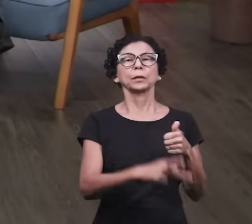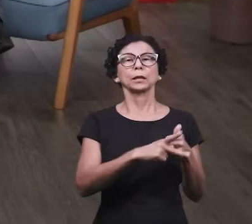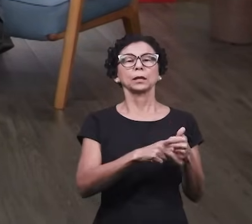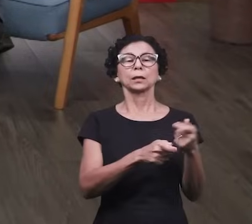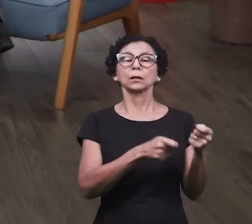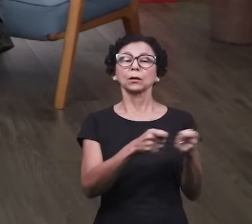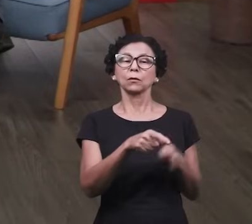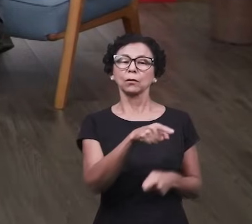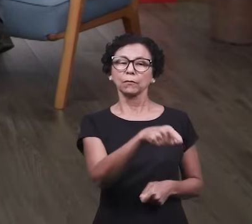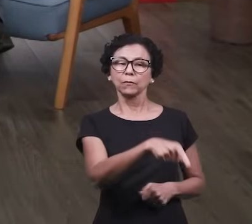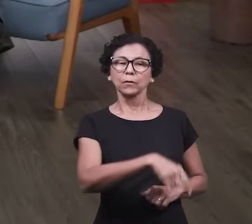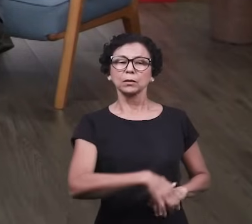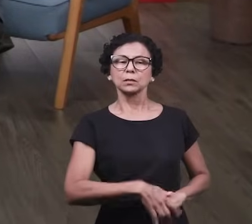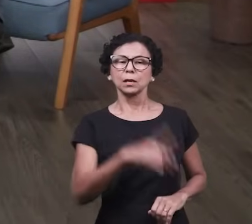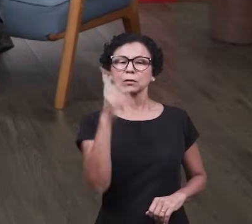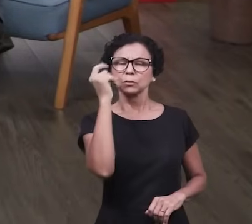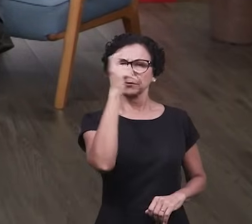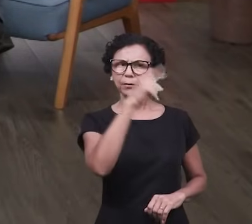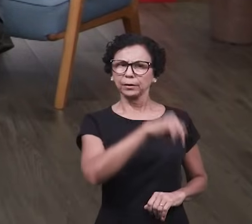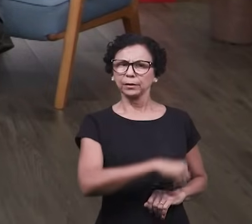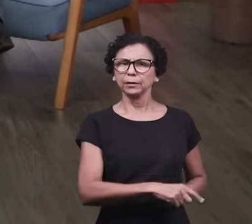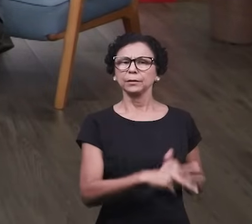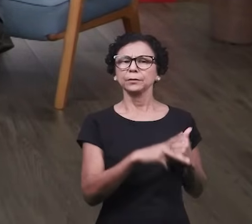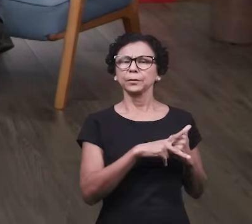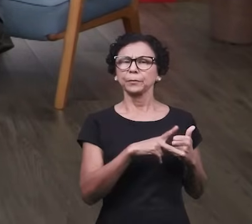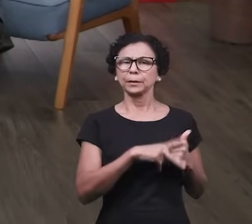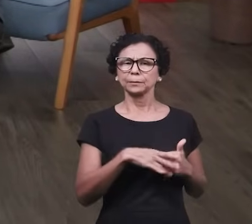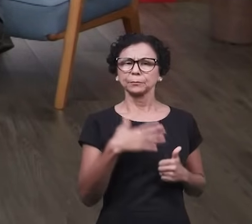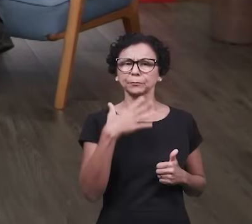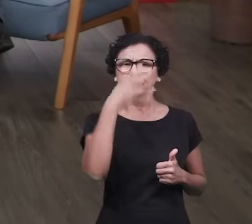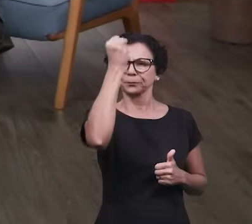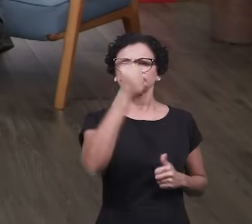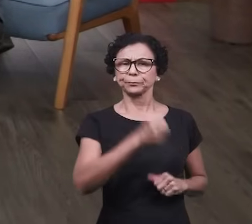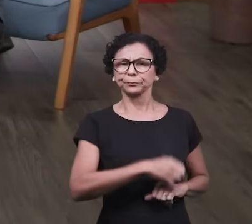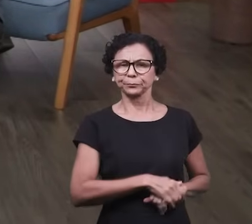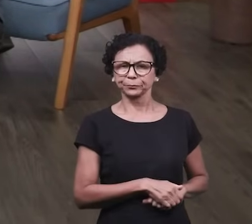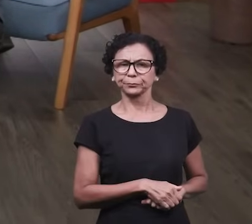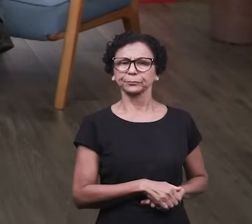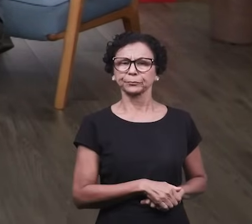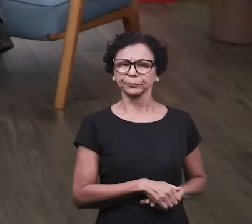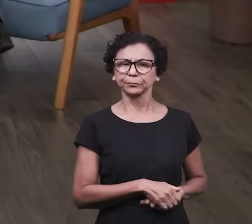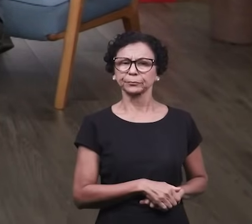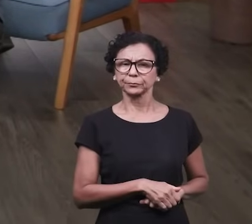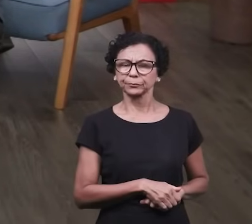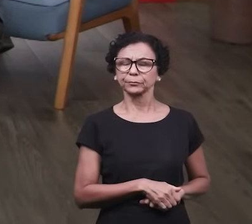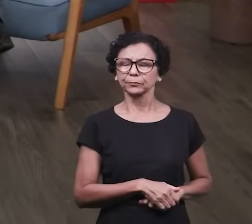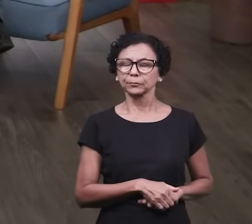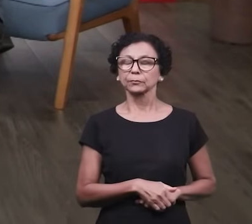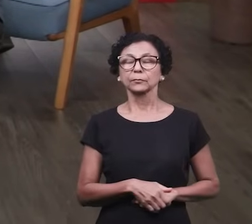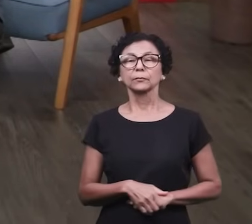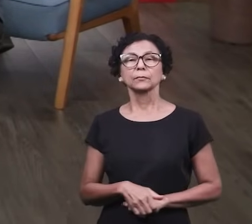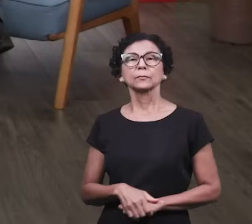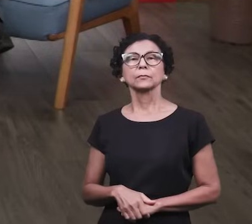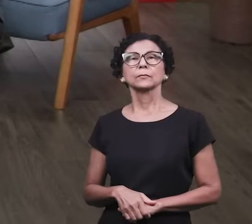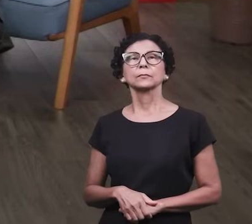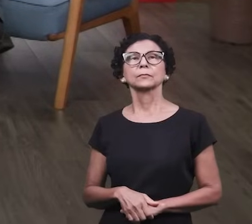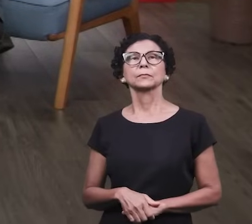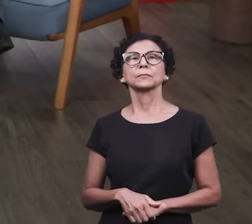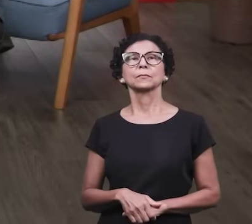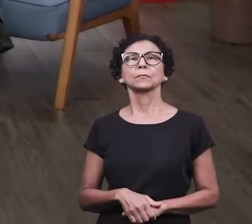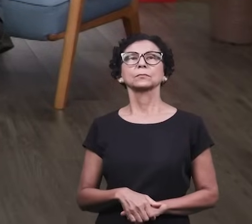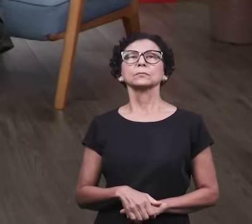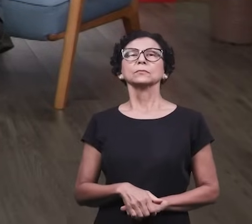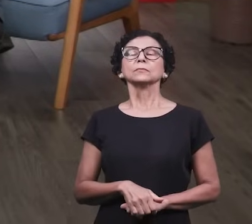pessoa impetuosa, né? Assim, às vezes precipitado, né? Mas isso, Josias, isso é